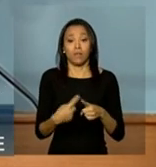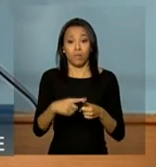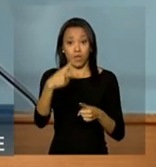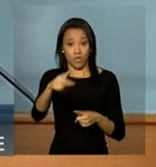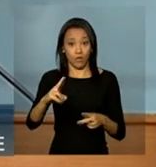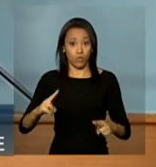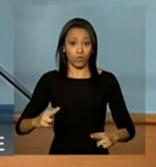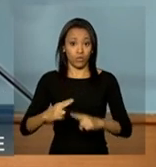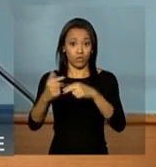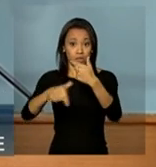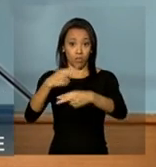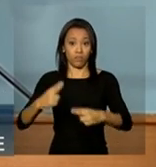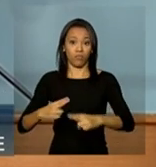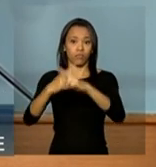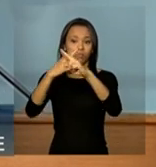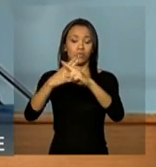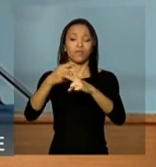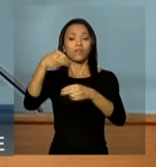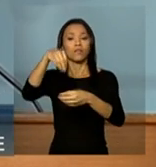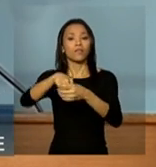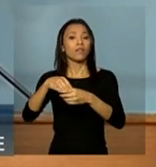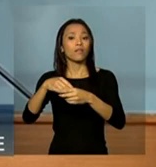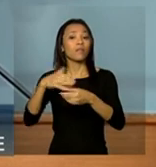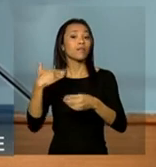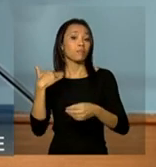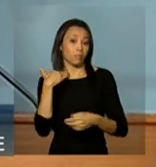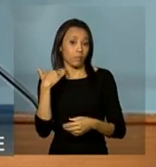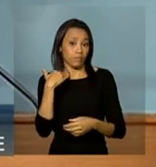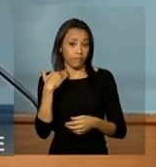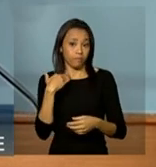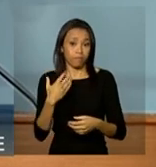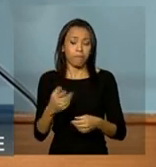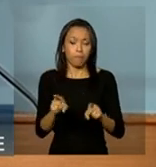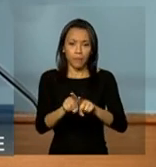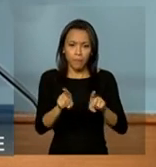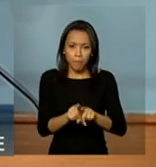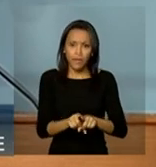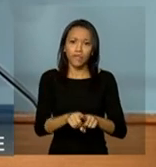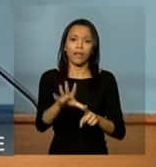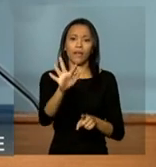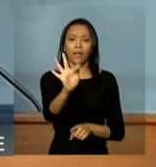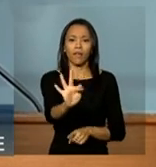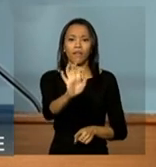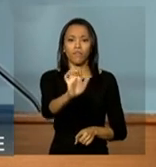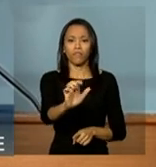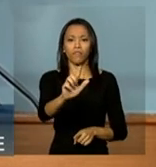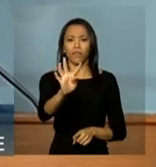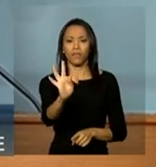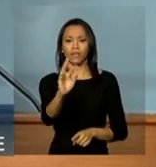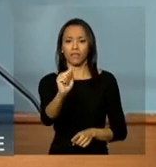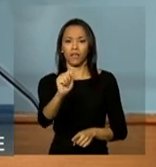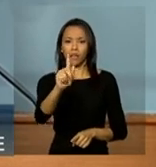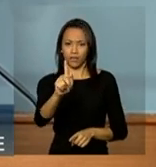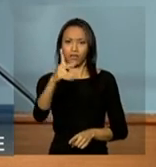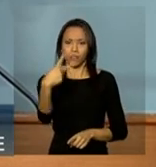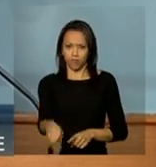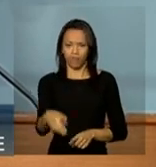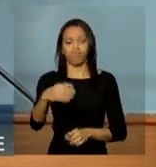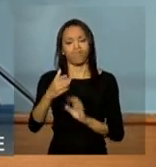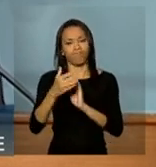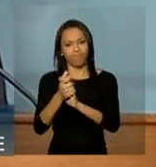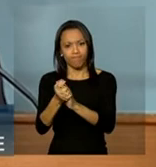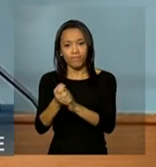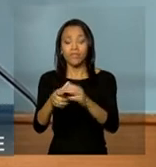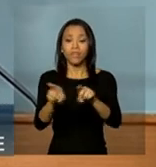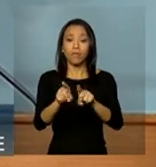Caixa Federal, Rubem Walter Grams, o diretor da FETAG do Rio Grande do Sul, Nestor Bonfante, a coordenadora